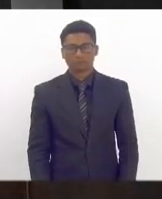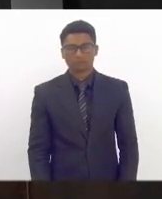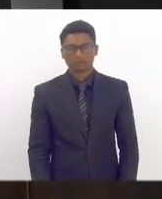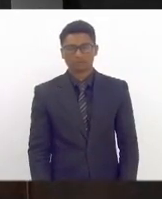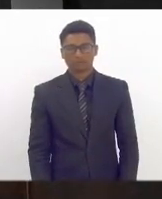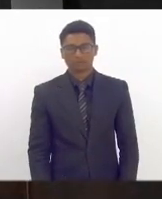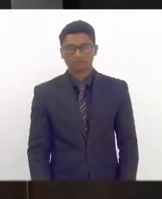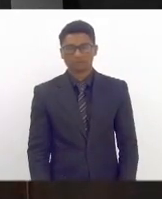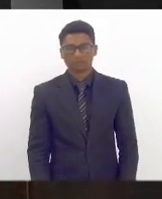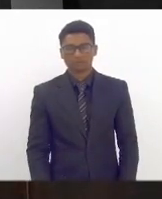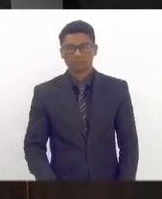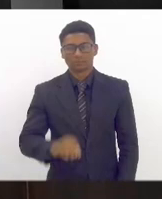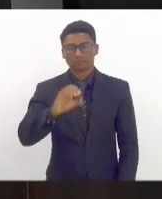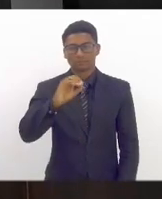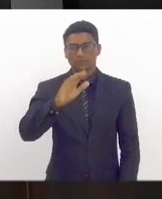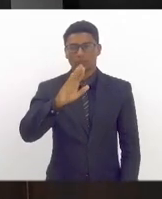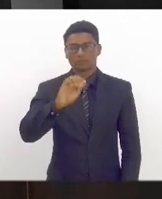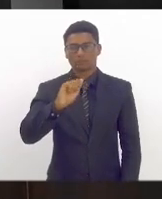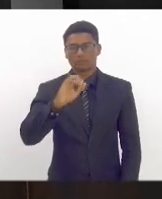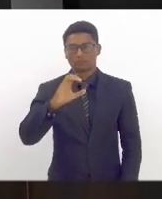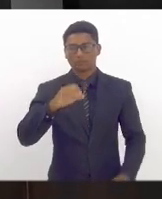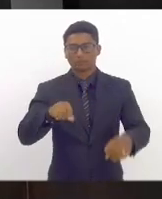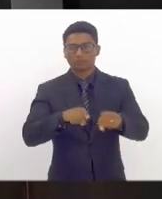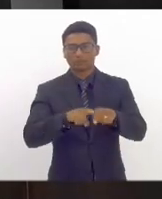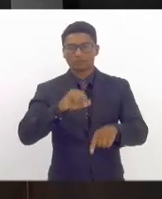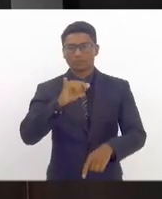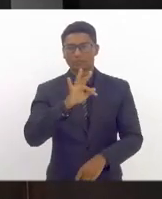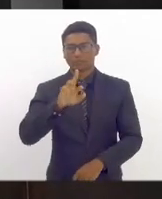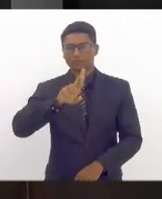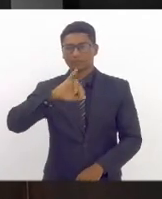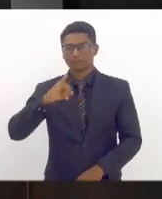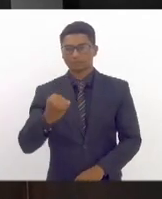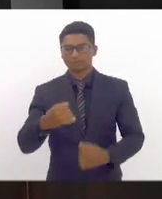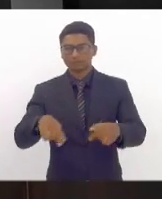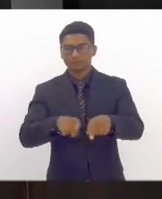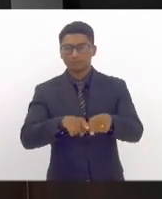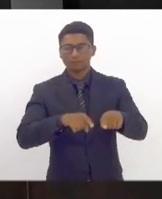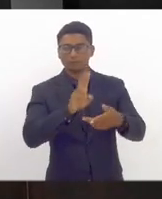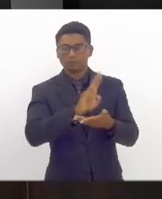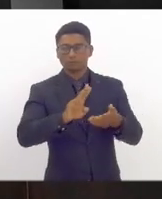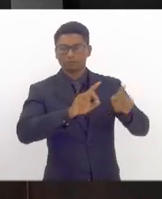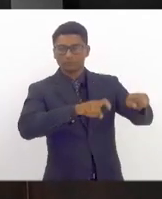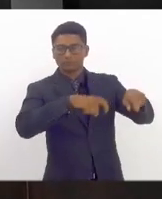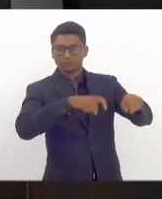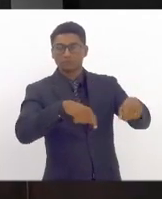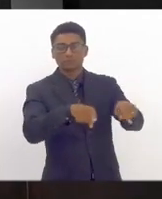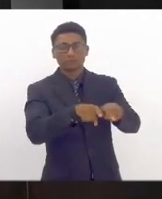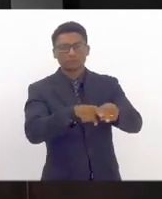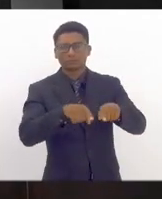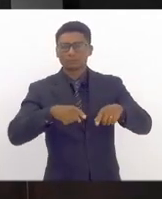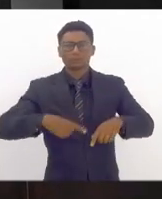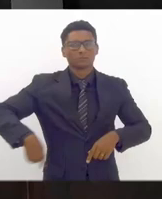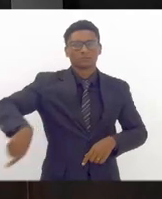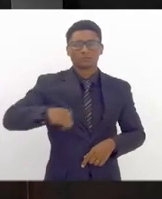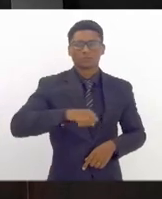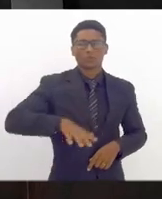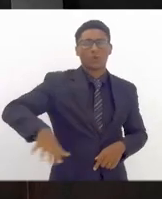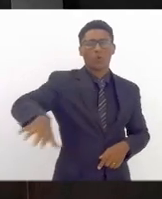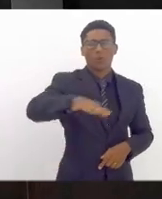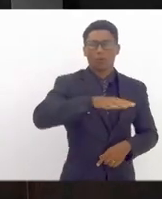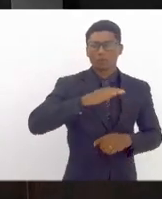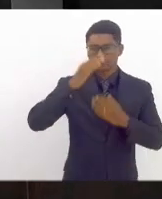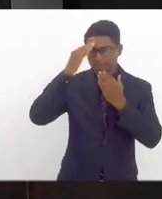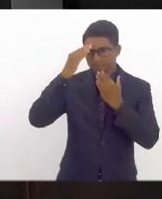é um agradecimento do Obá que é um agradecimento de IFRJ um agradecimento da rural e o agradecimento de todos nós que somos fazedores